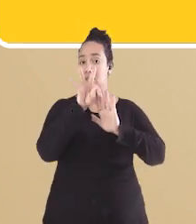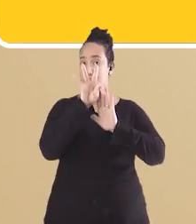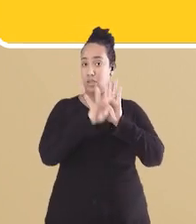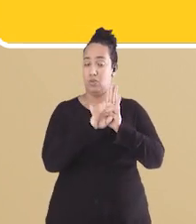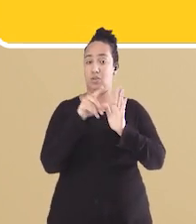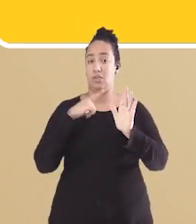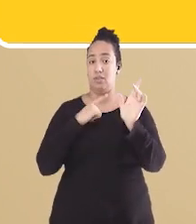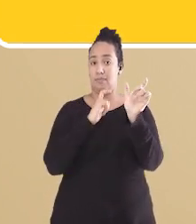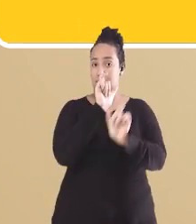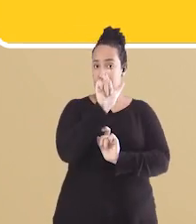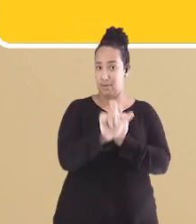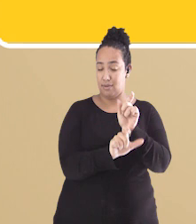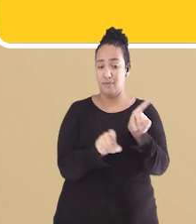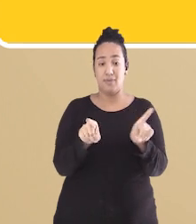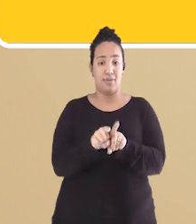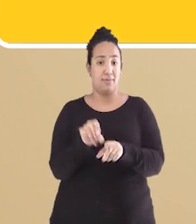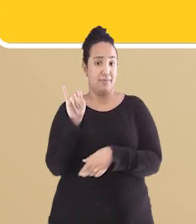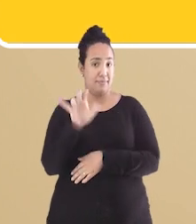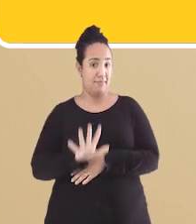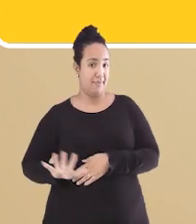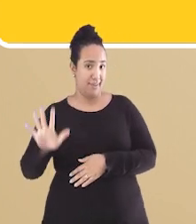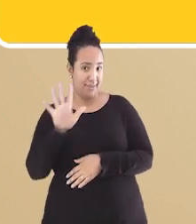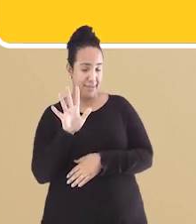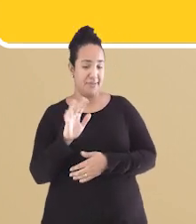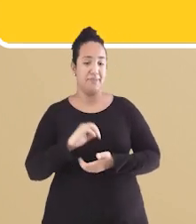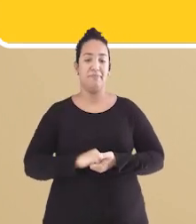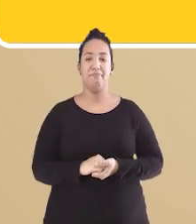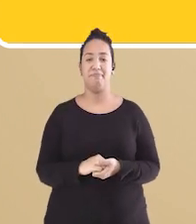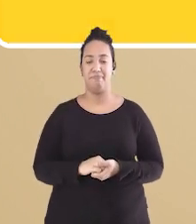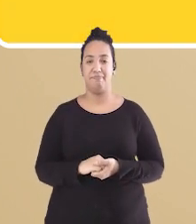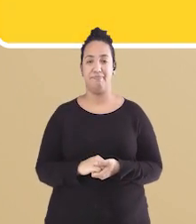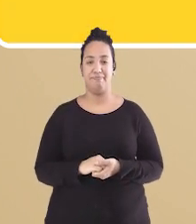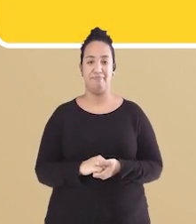tem palavras mais imagens.